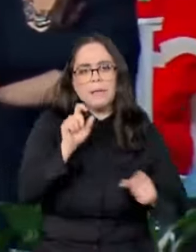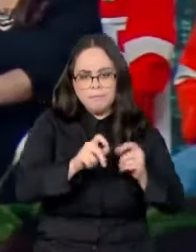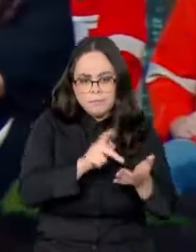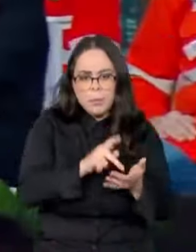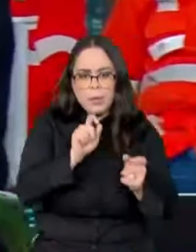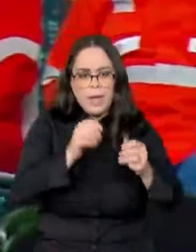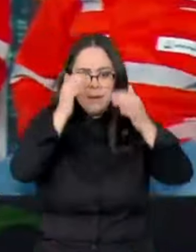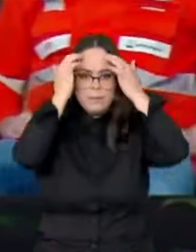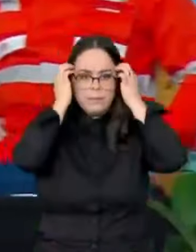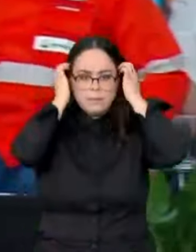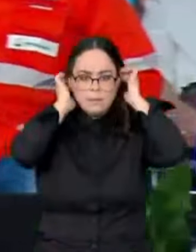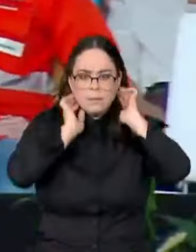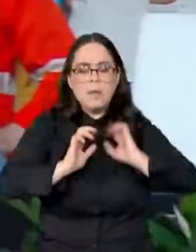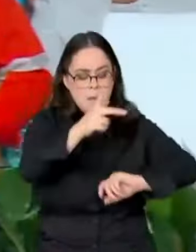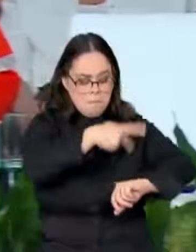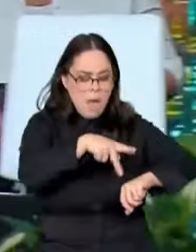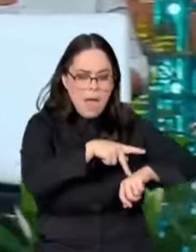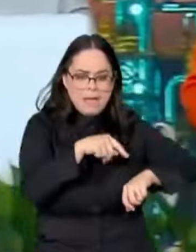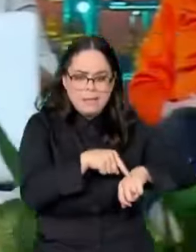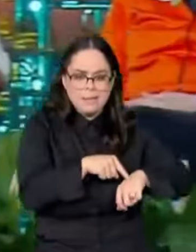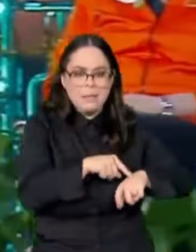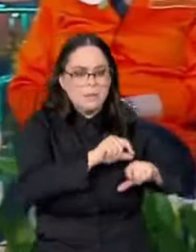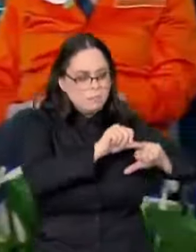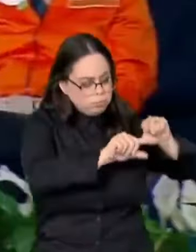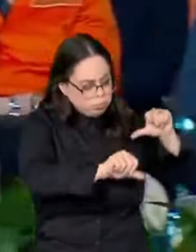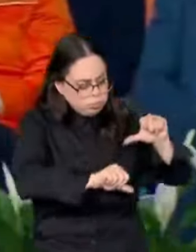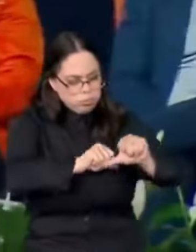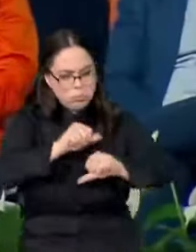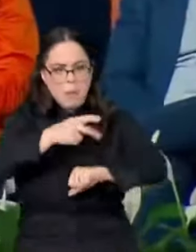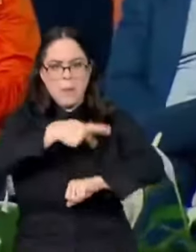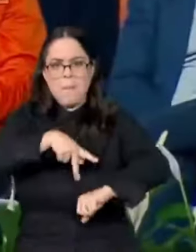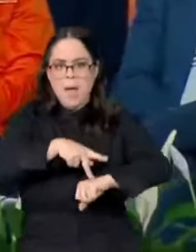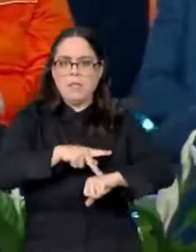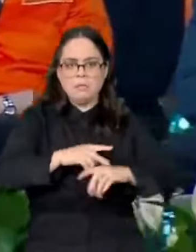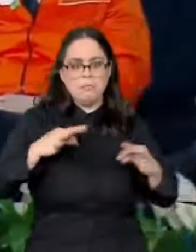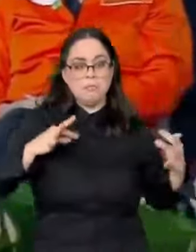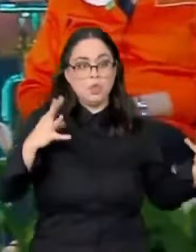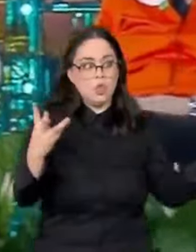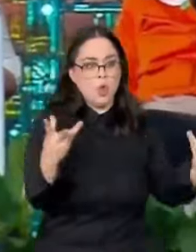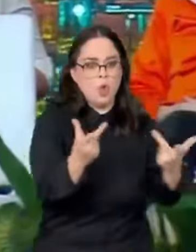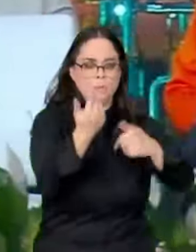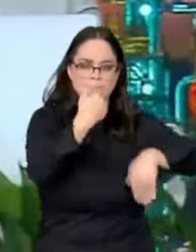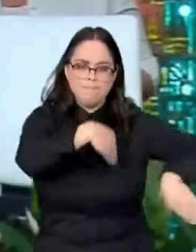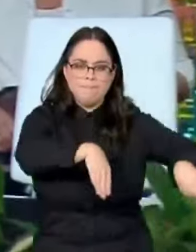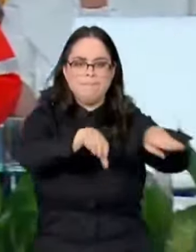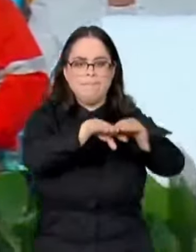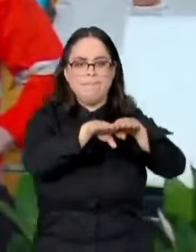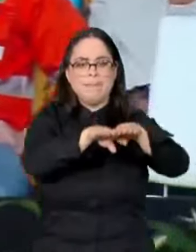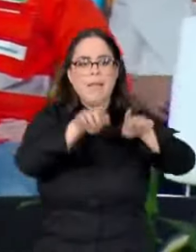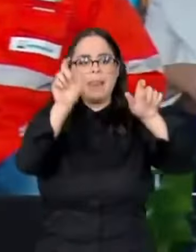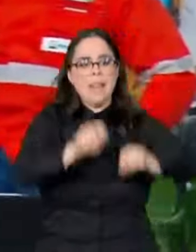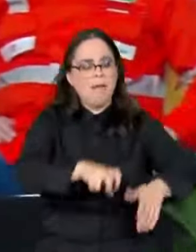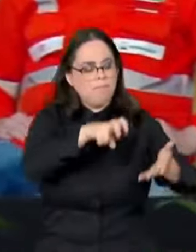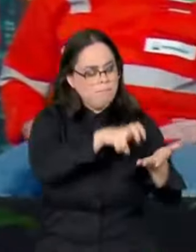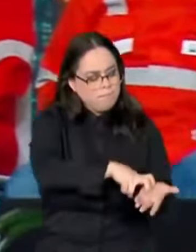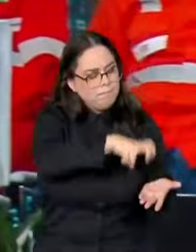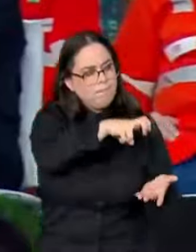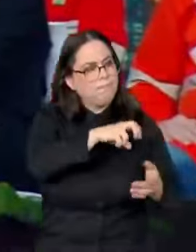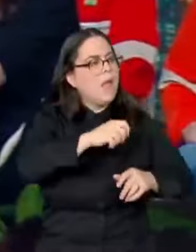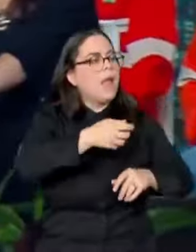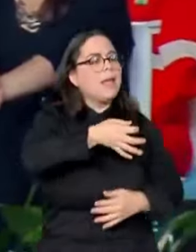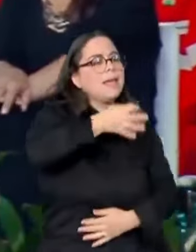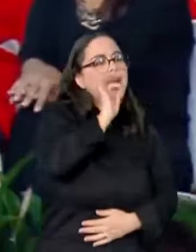é fazer com que esse país se transforme num país em que todos, todos, posso levantar de manhã, tomar